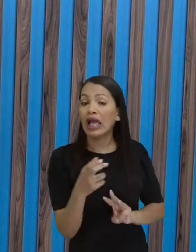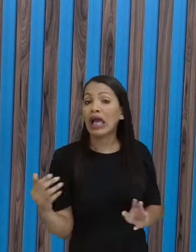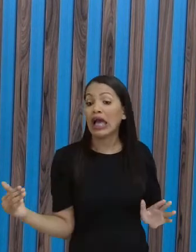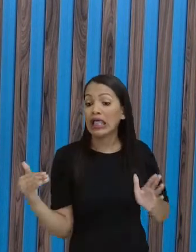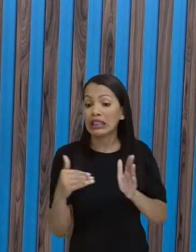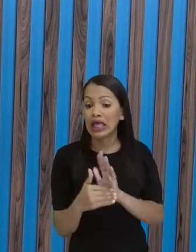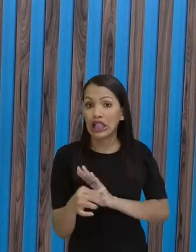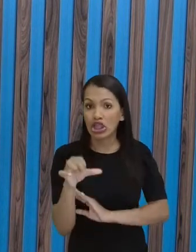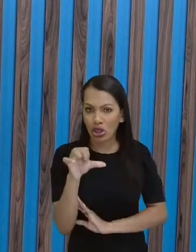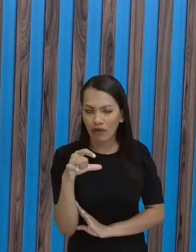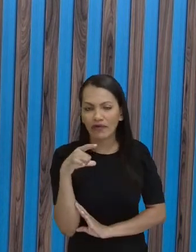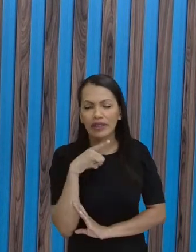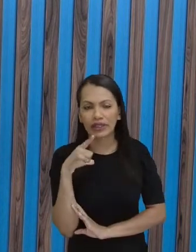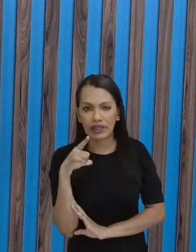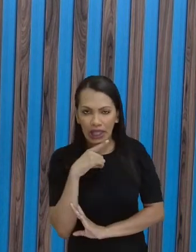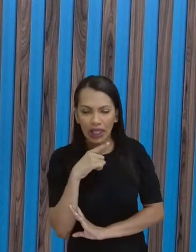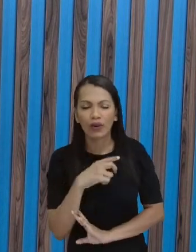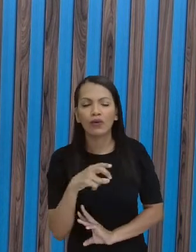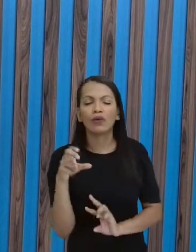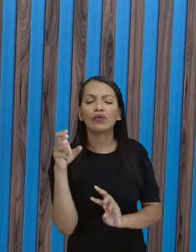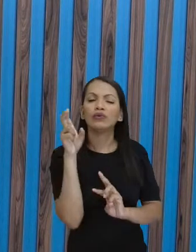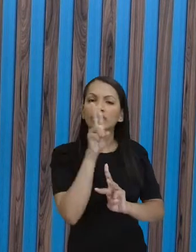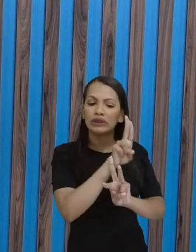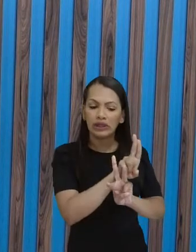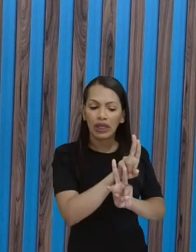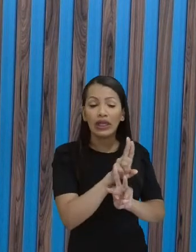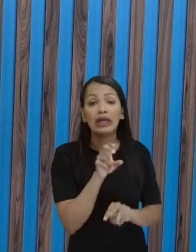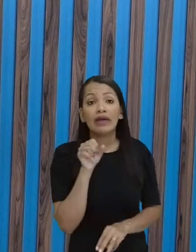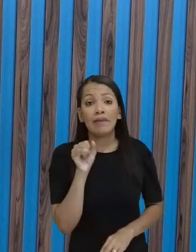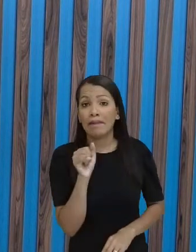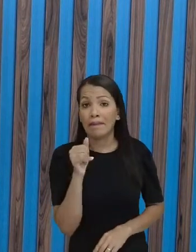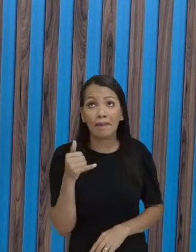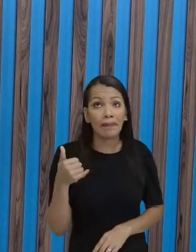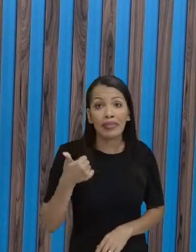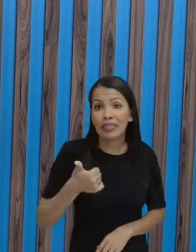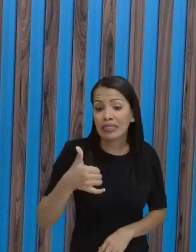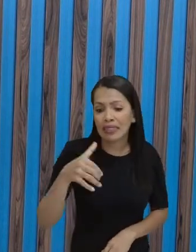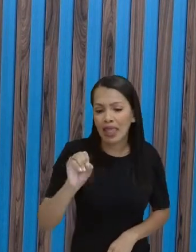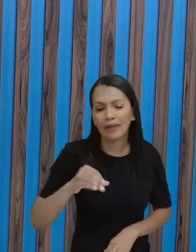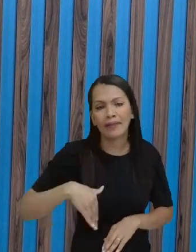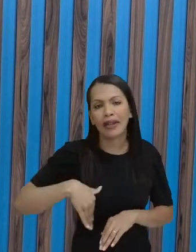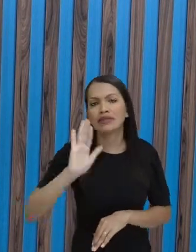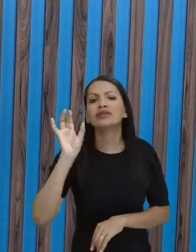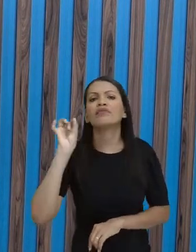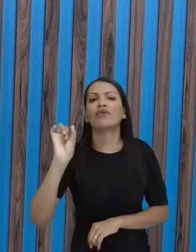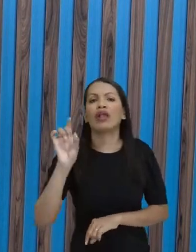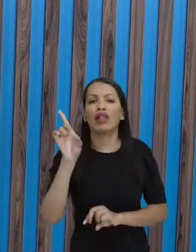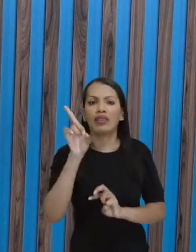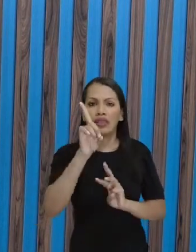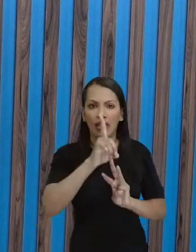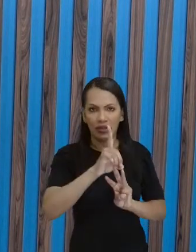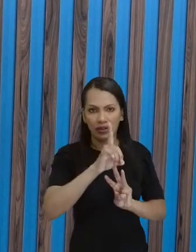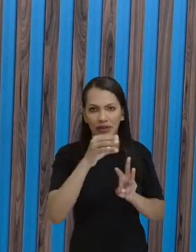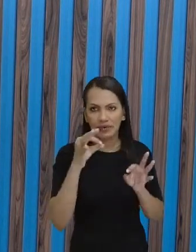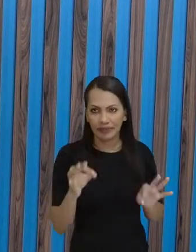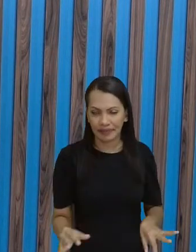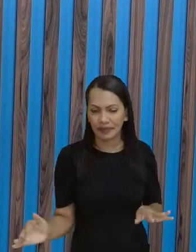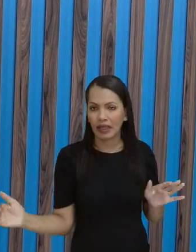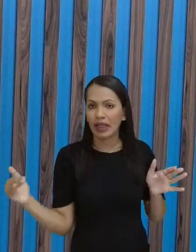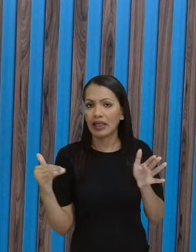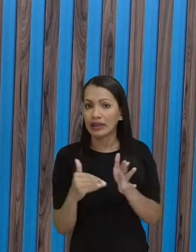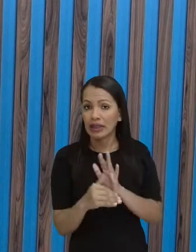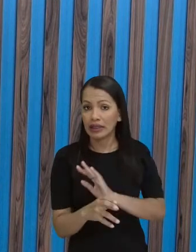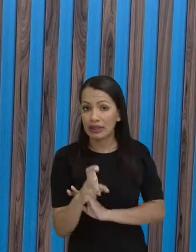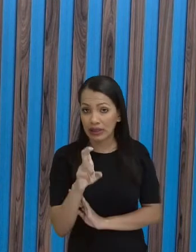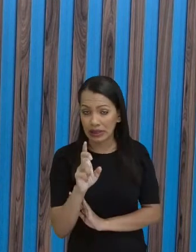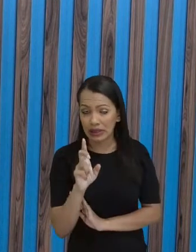unidades. Passou de 9 já é dezena, centena e por aí vai. Vai mexendo com outras ordens. Mas até 5 é unidade.